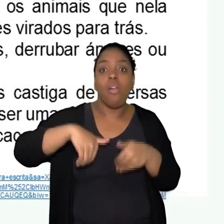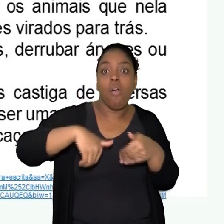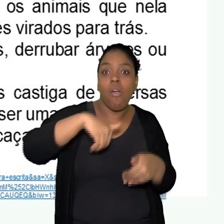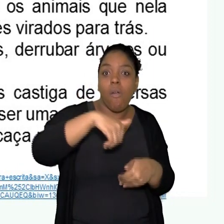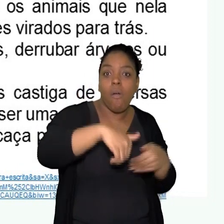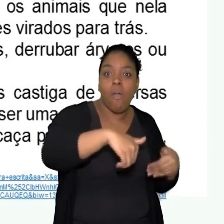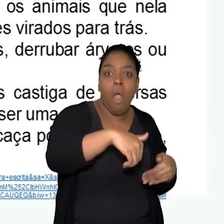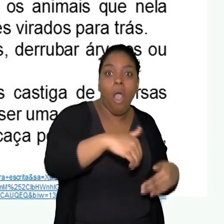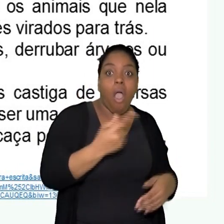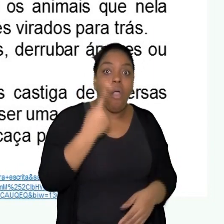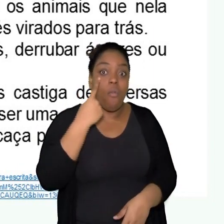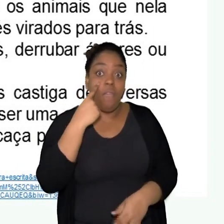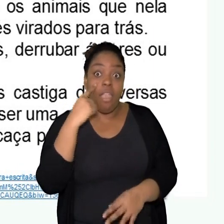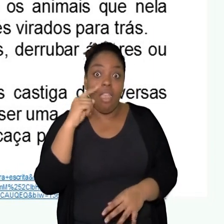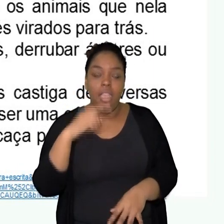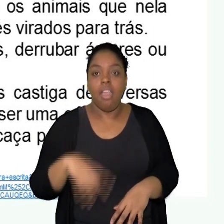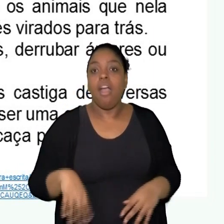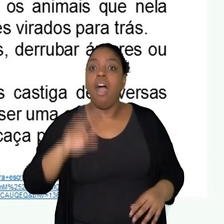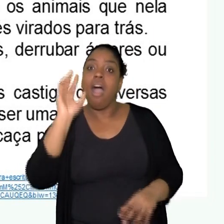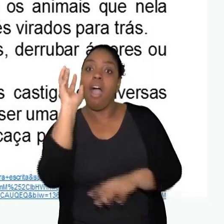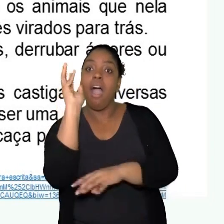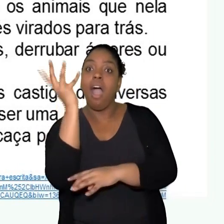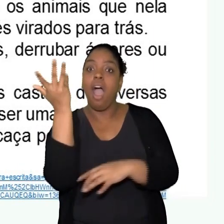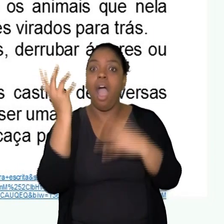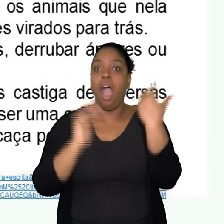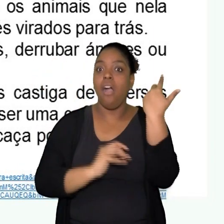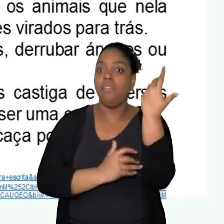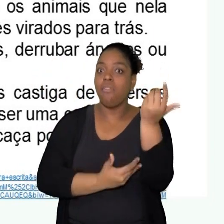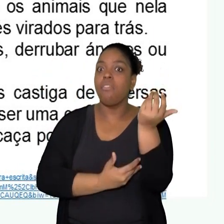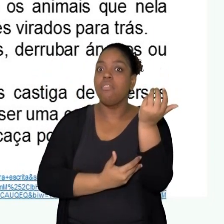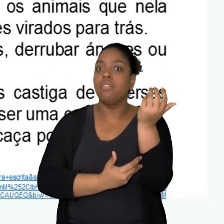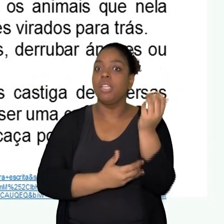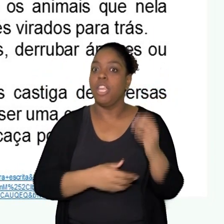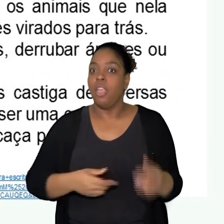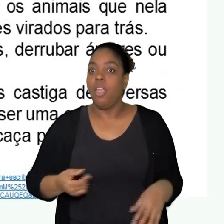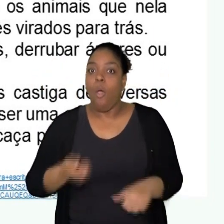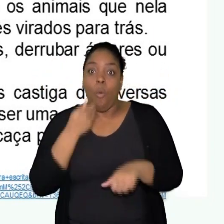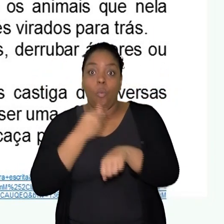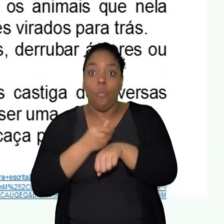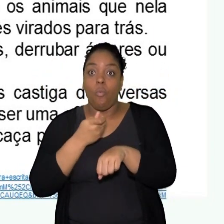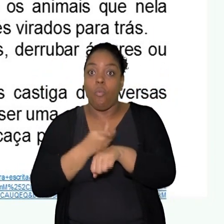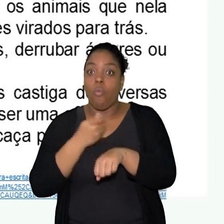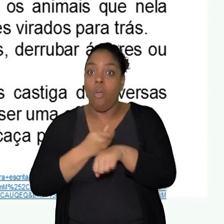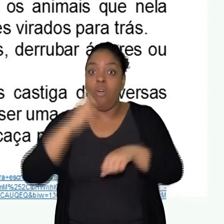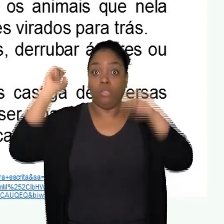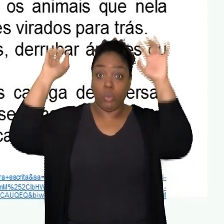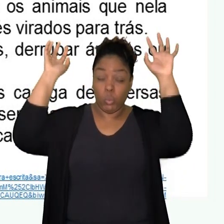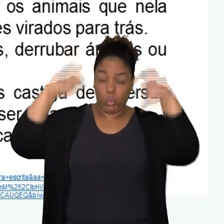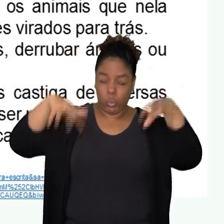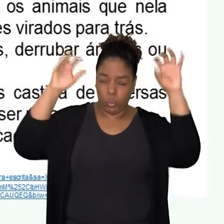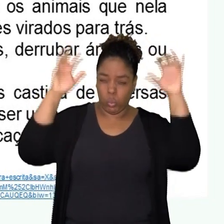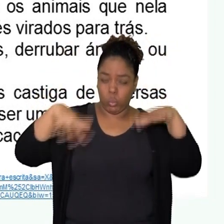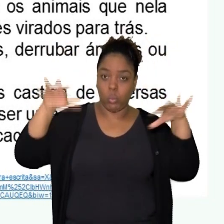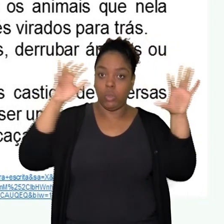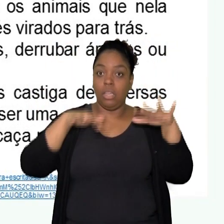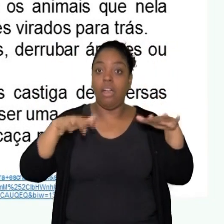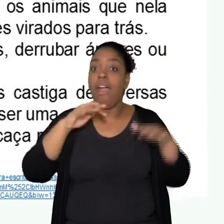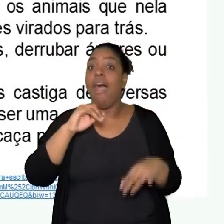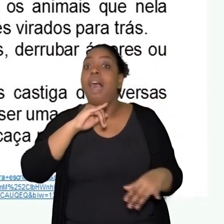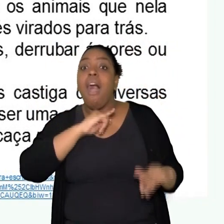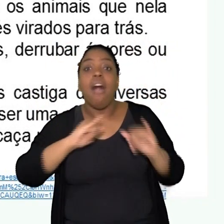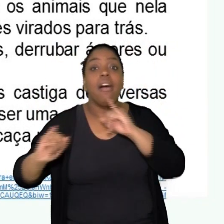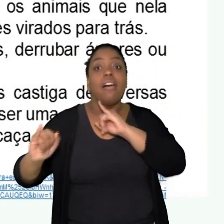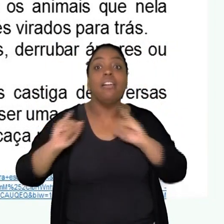se as árvores resistirão à tempestade e avisando aos habitantes da floresta sobre